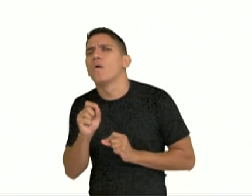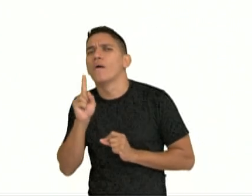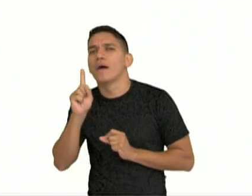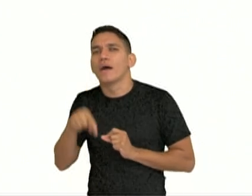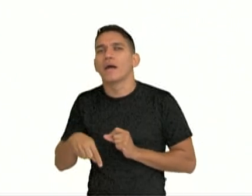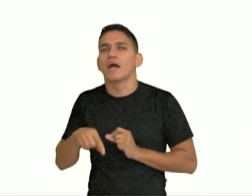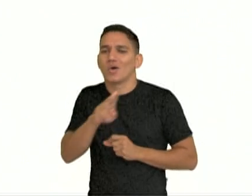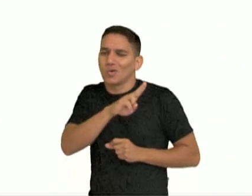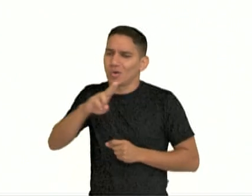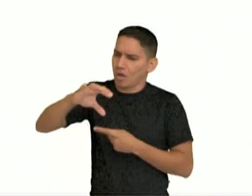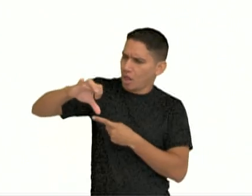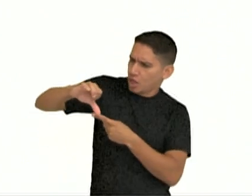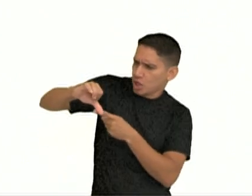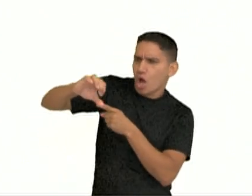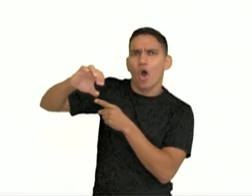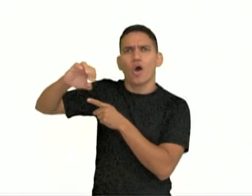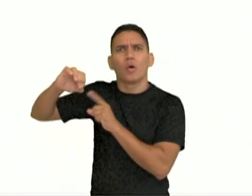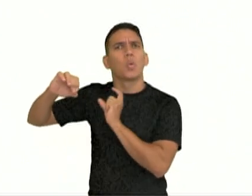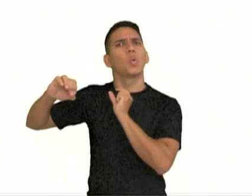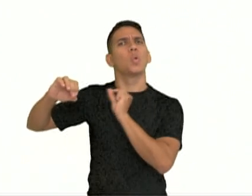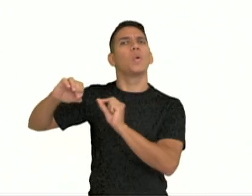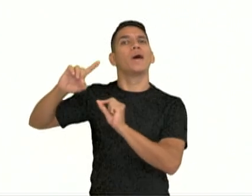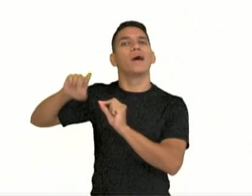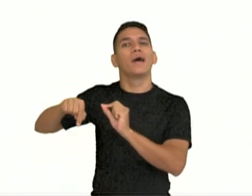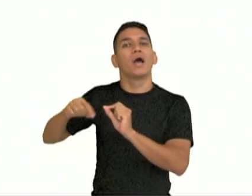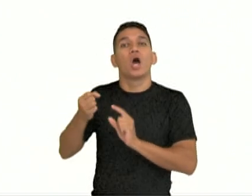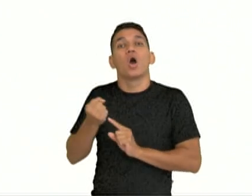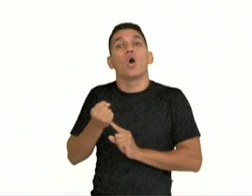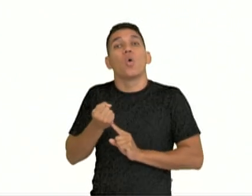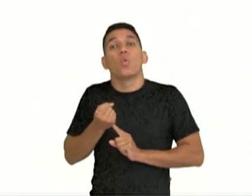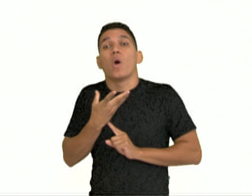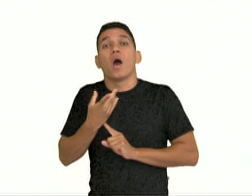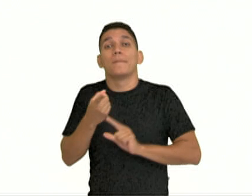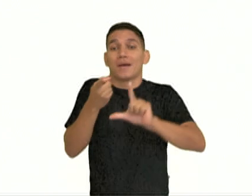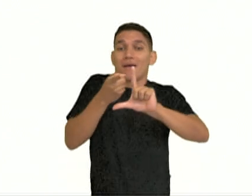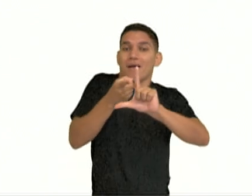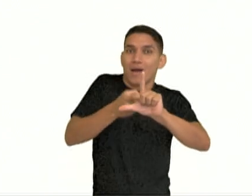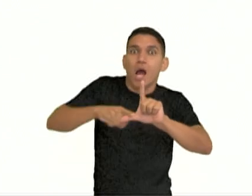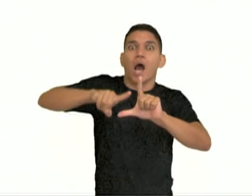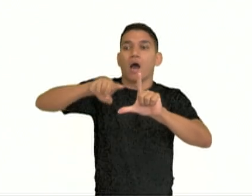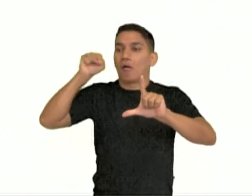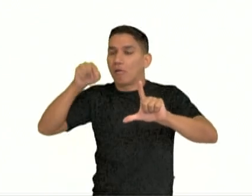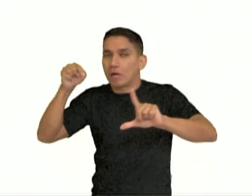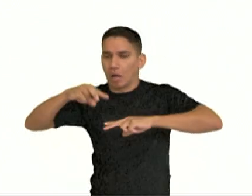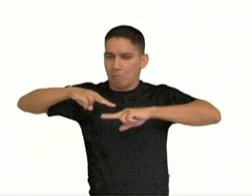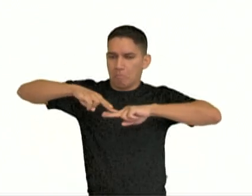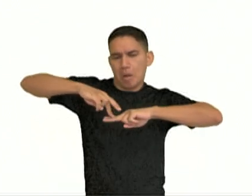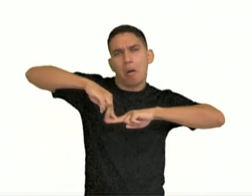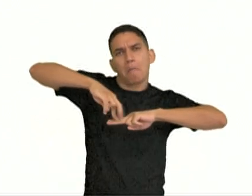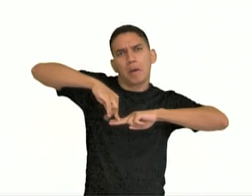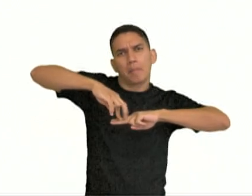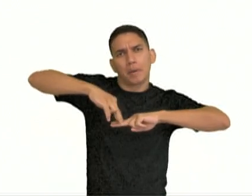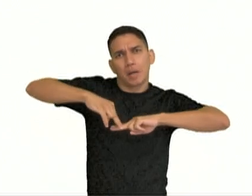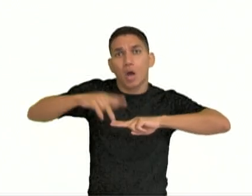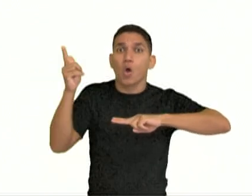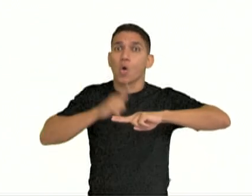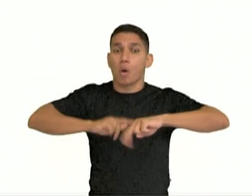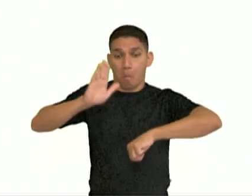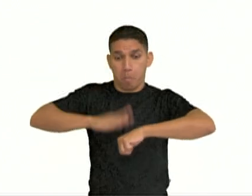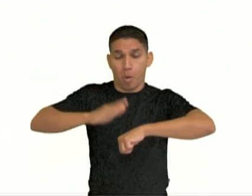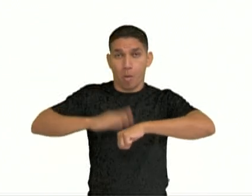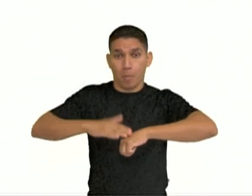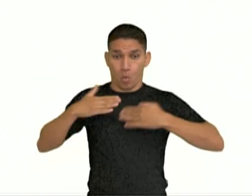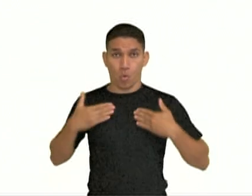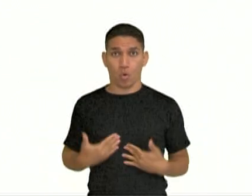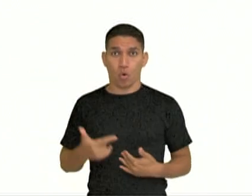denominação 900 refere-se ao número de graus, né, que o atleta gira em torno de seu próprio corpo,